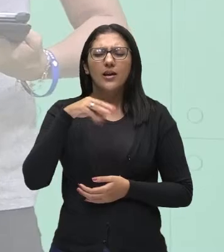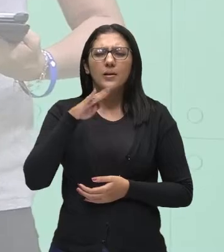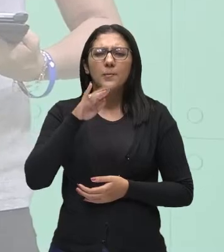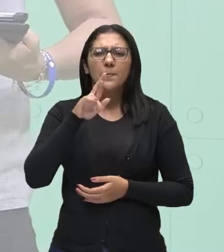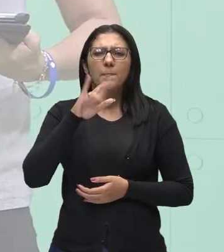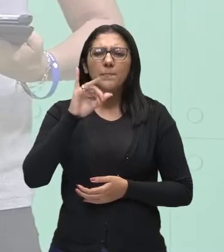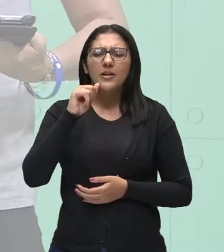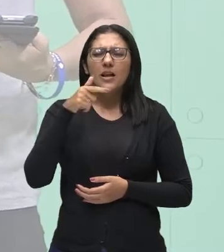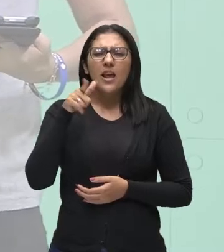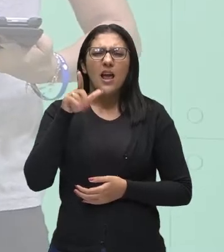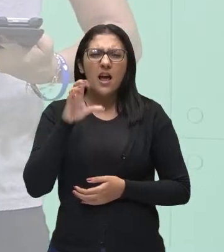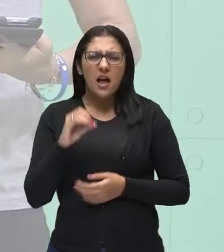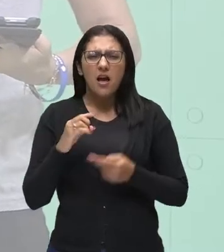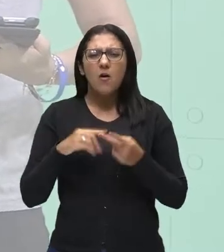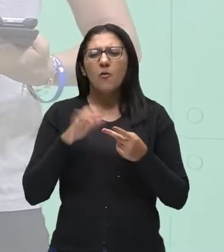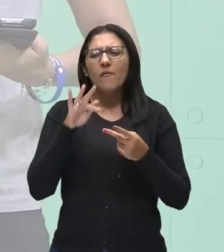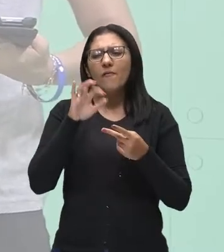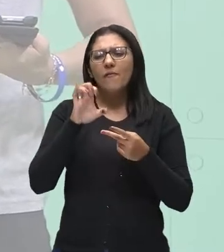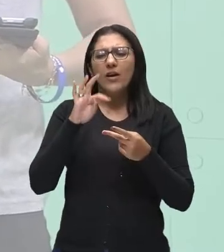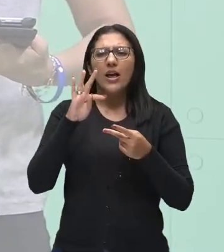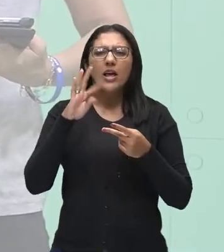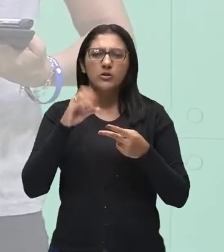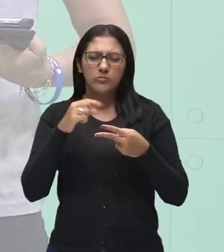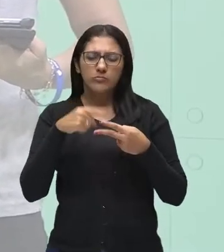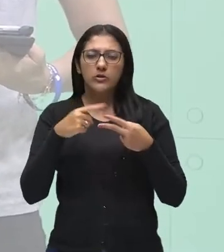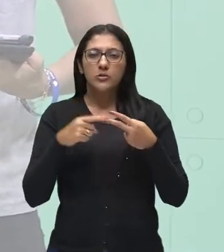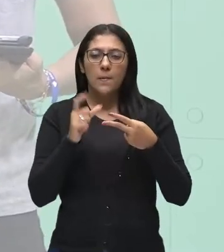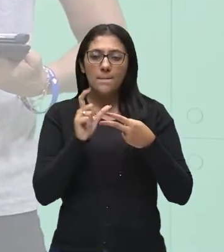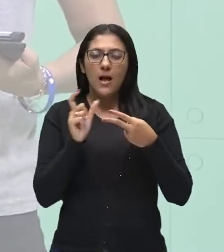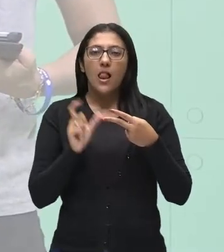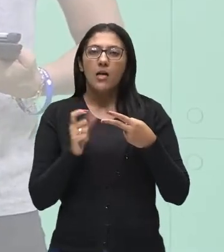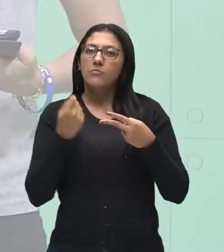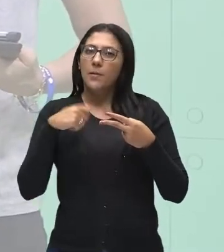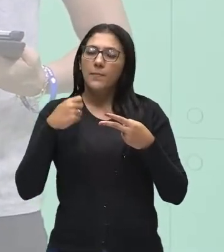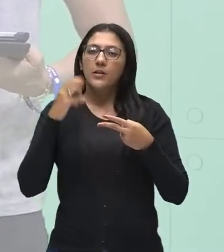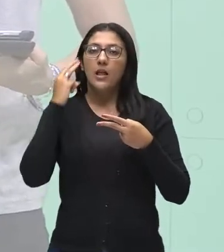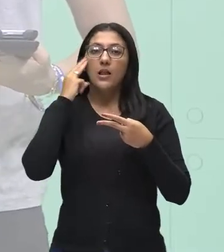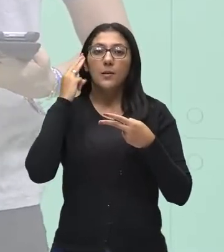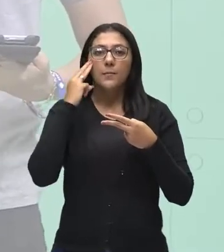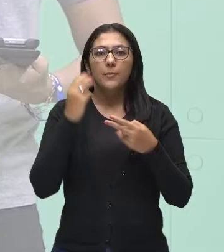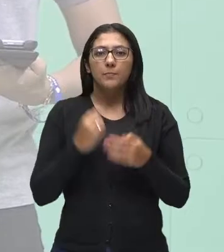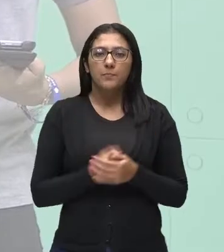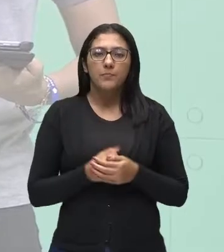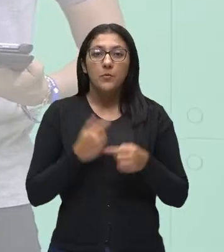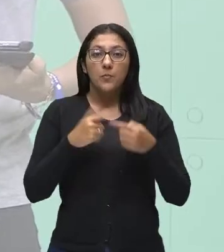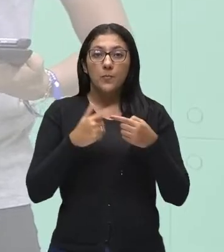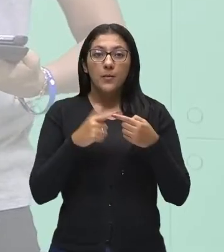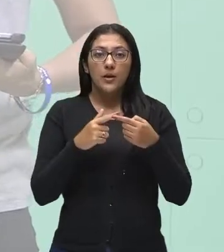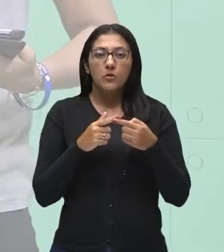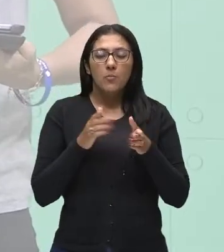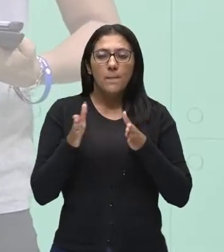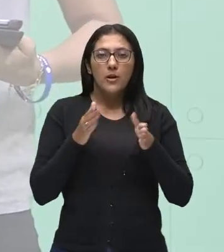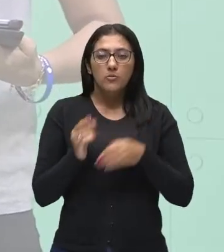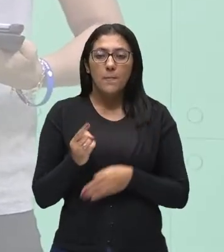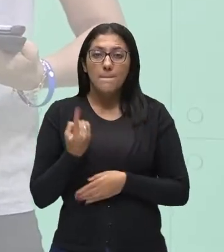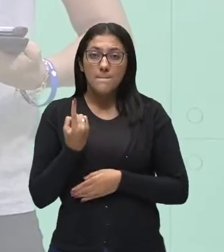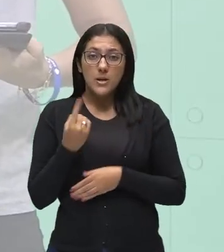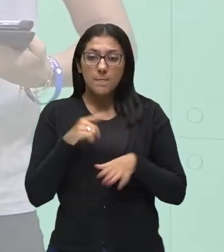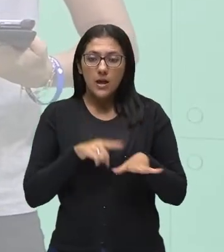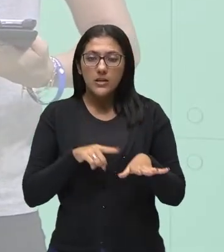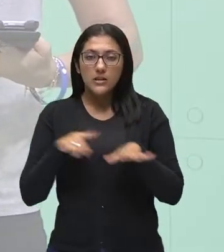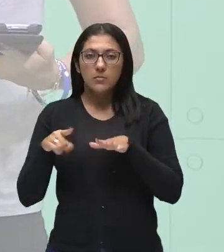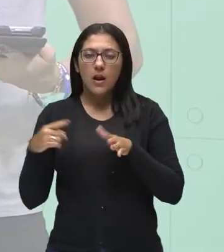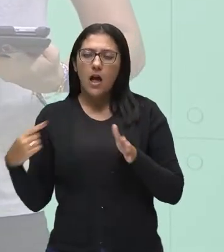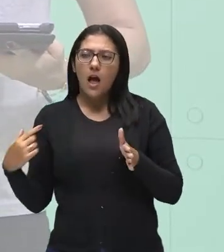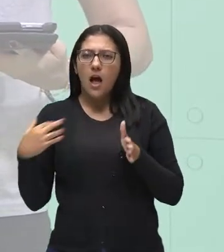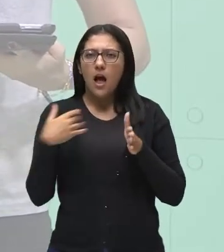depois feto, né? Porque é importante que a gente tenha isso também em mente. A gente chama de embrião da primeira até a 8ª